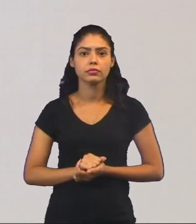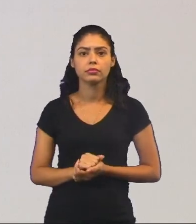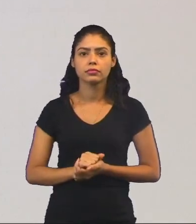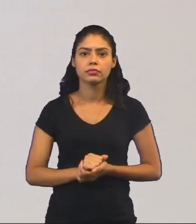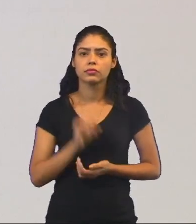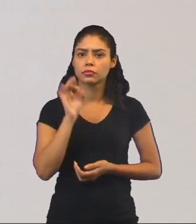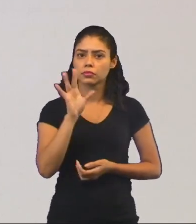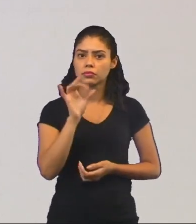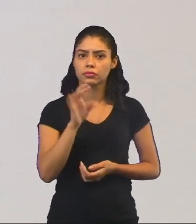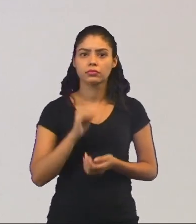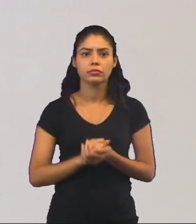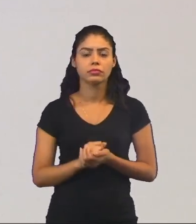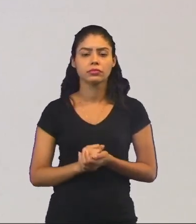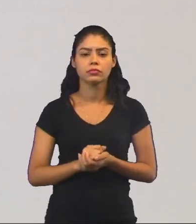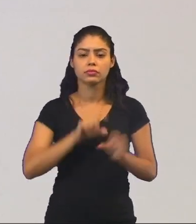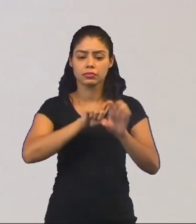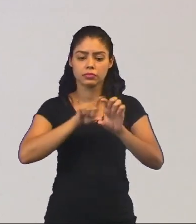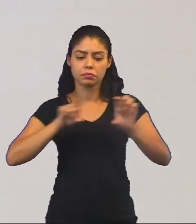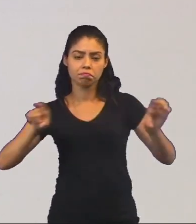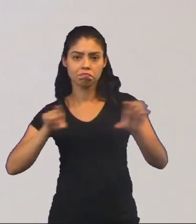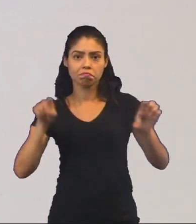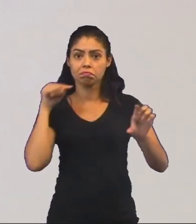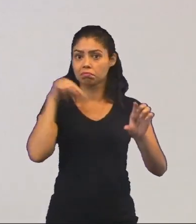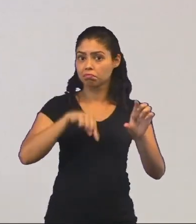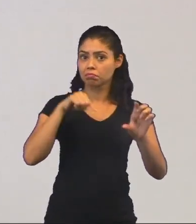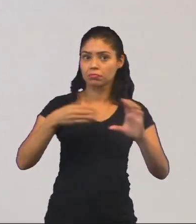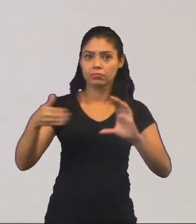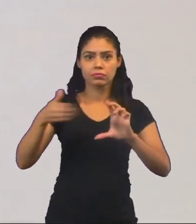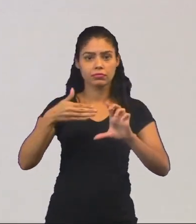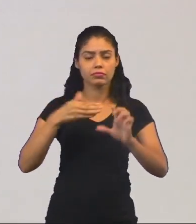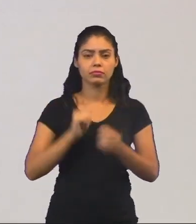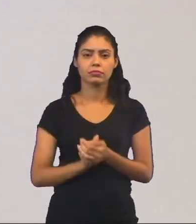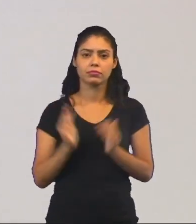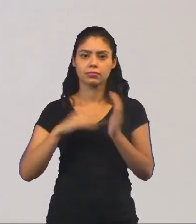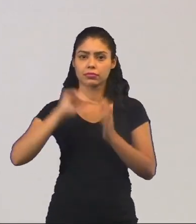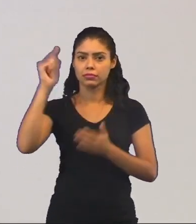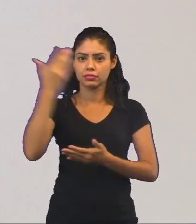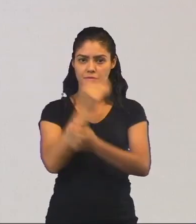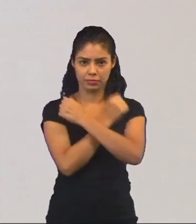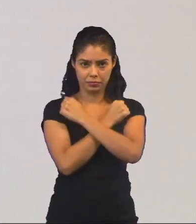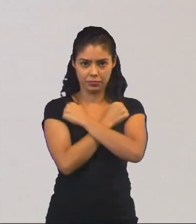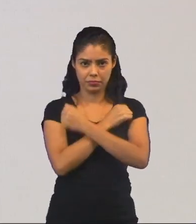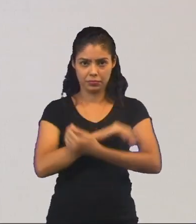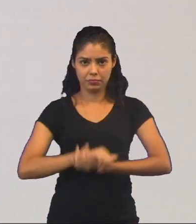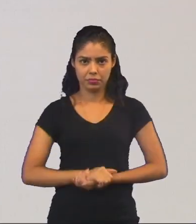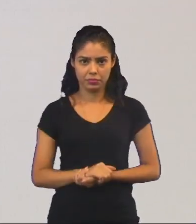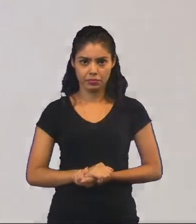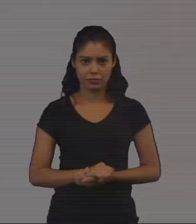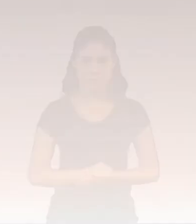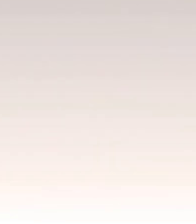curricular, basta você acessar esse endereço que está aqui embaixo. Um abraço e até a próxima!